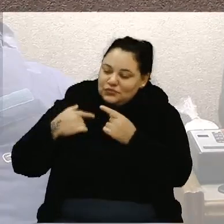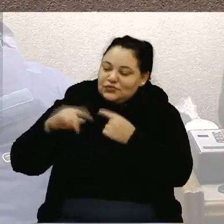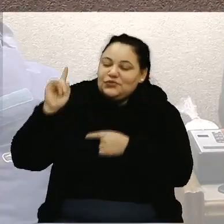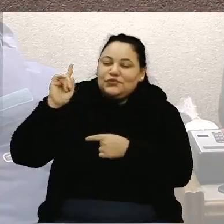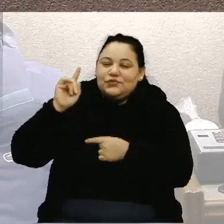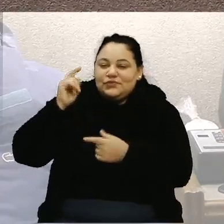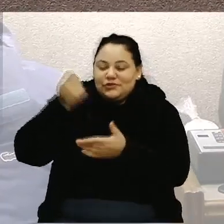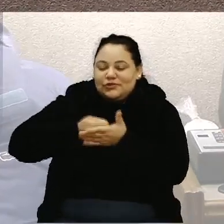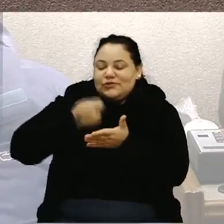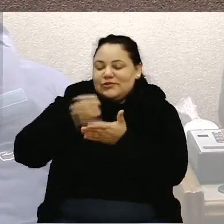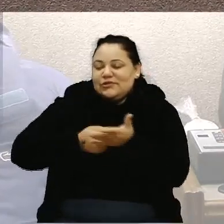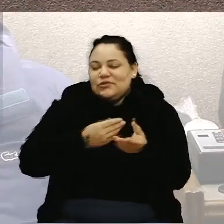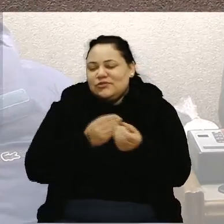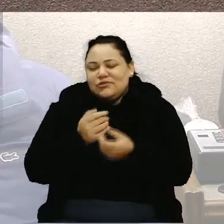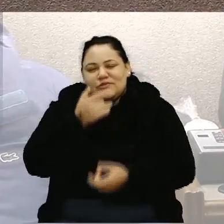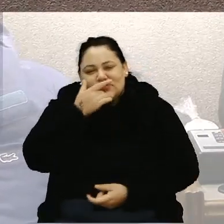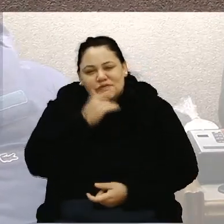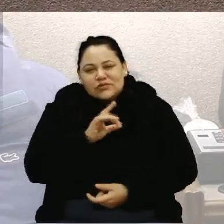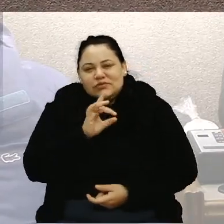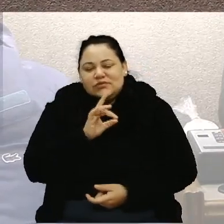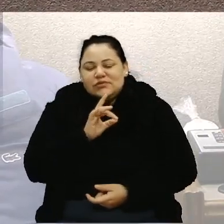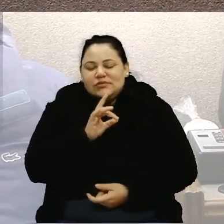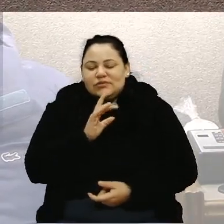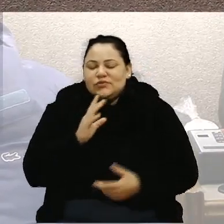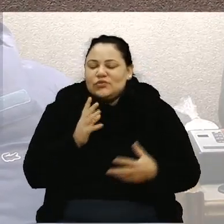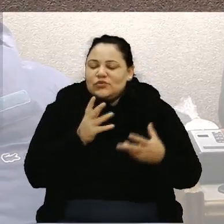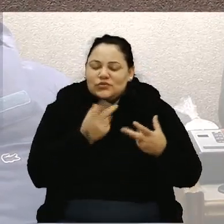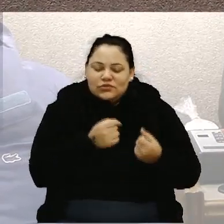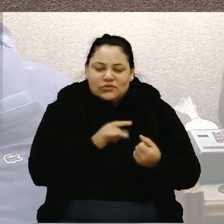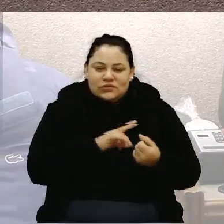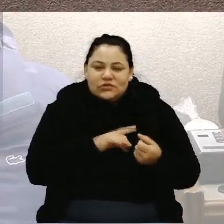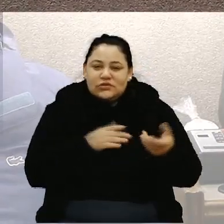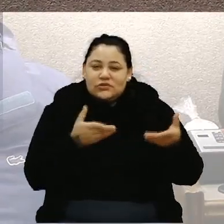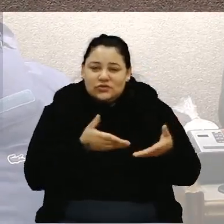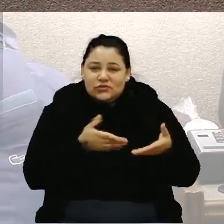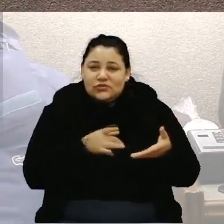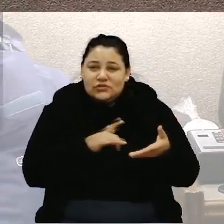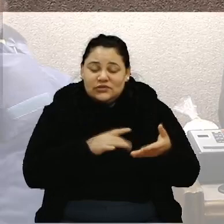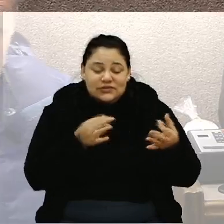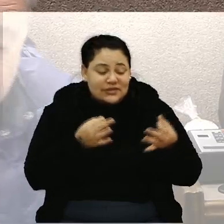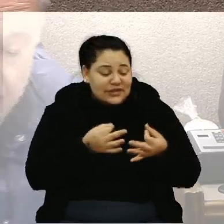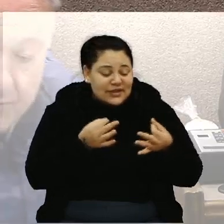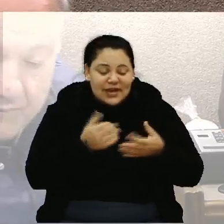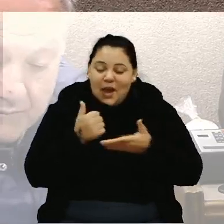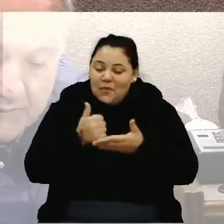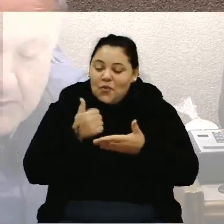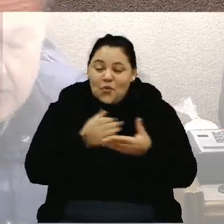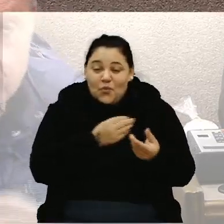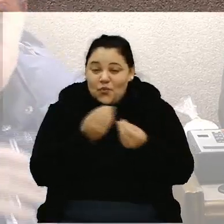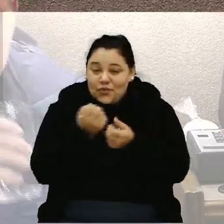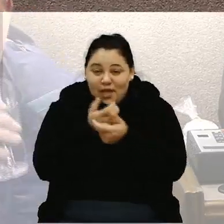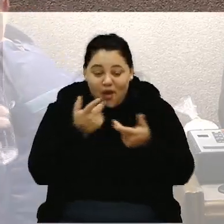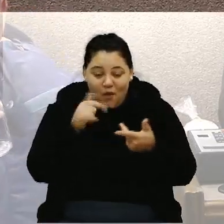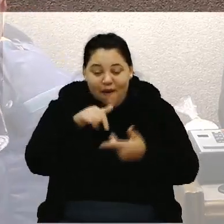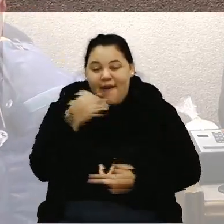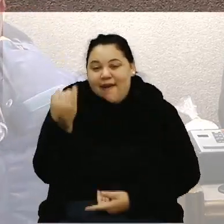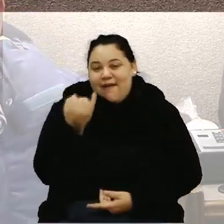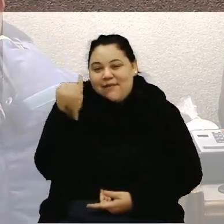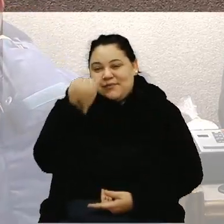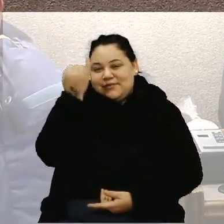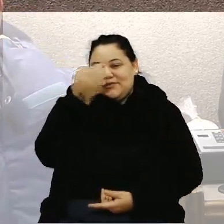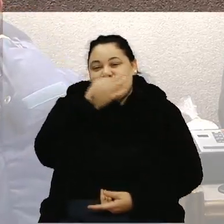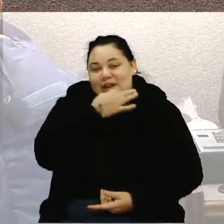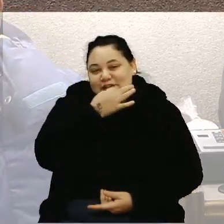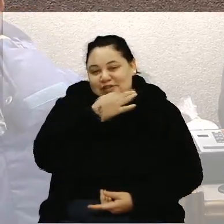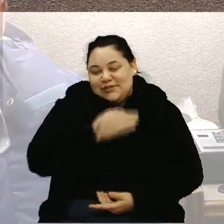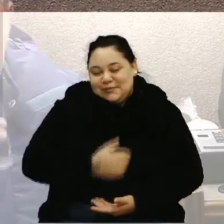conquistar tudo aquilo que eles têm hoje e certamente contribuíram de forma muito importante para a nossa cidade de Caxias do